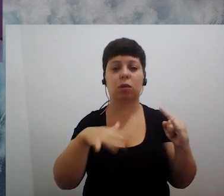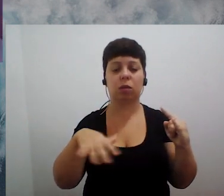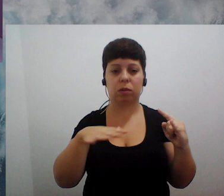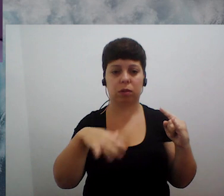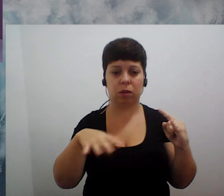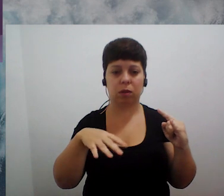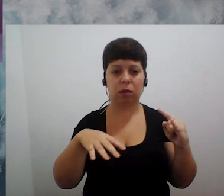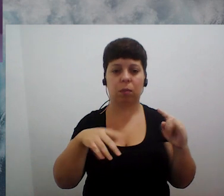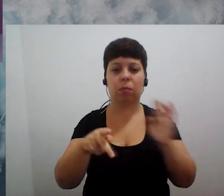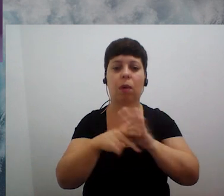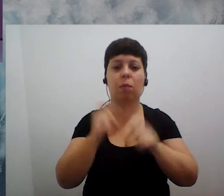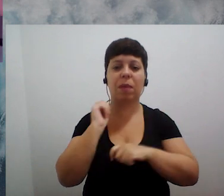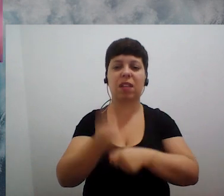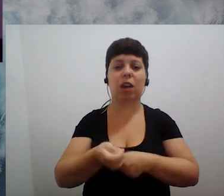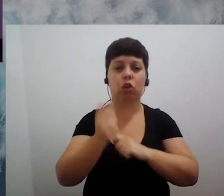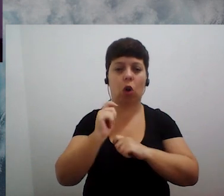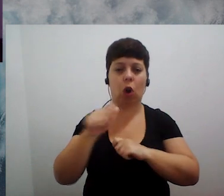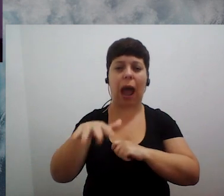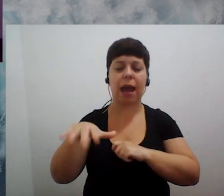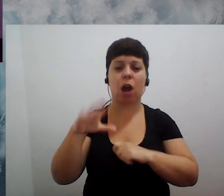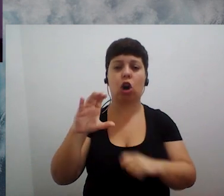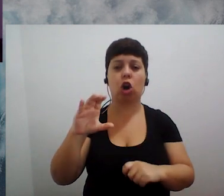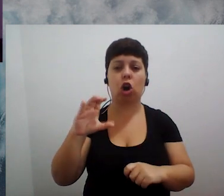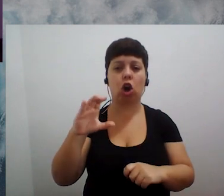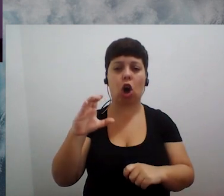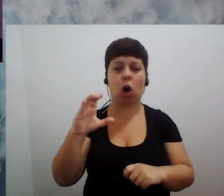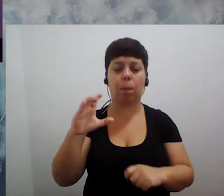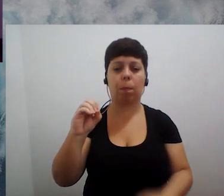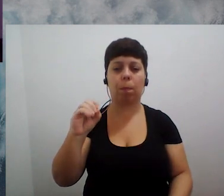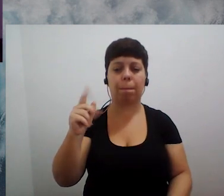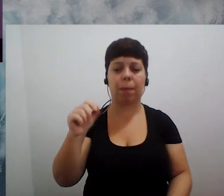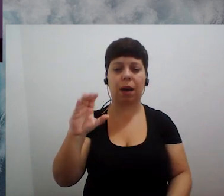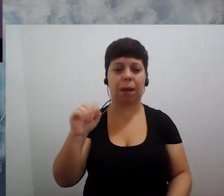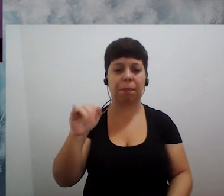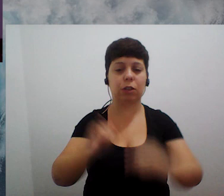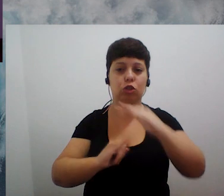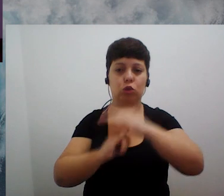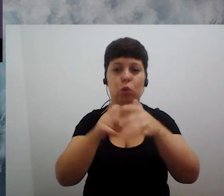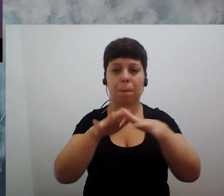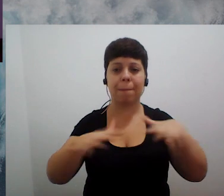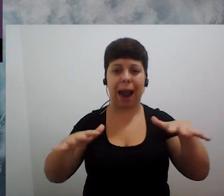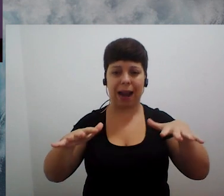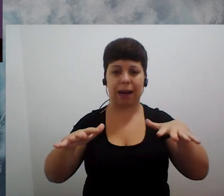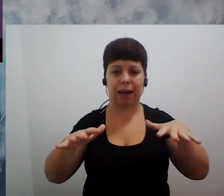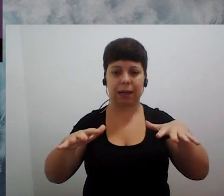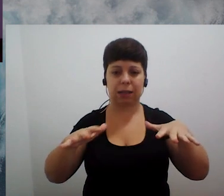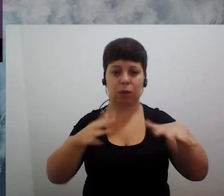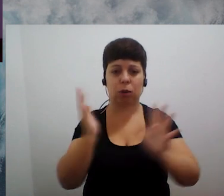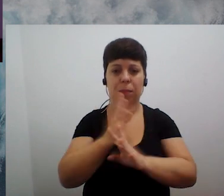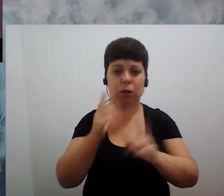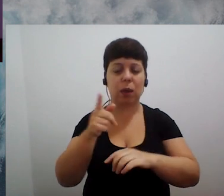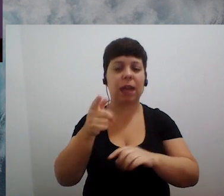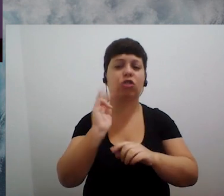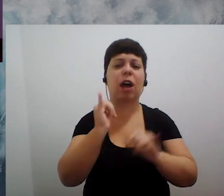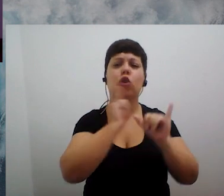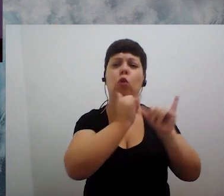região da área dos pescadores do Forte de Copacabana, né, do Instituto Mar Urbano, né, ele fez aquele